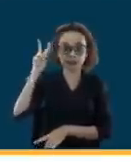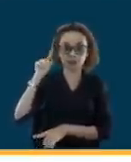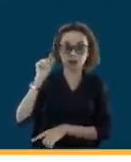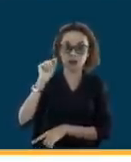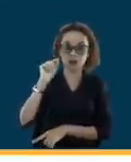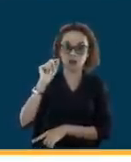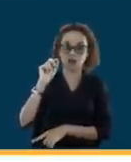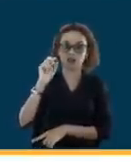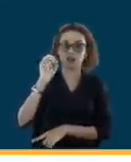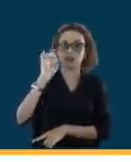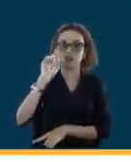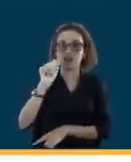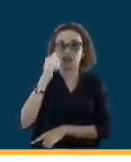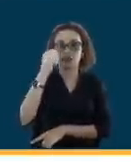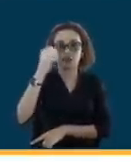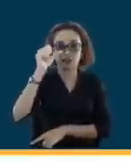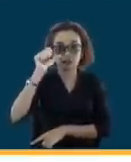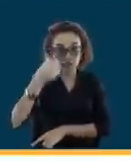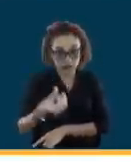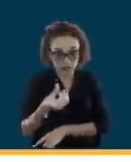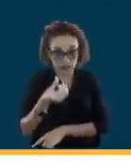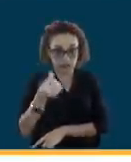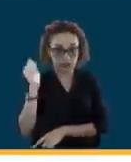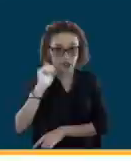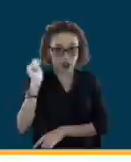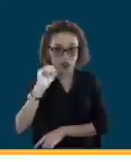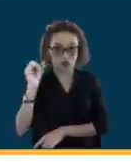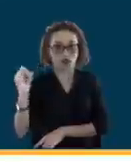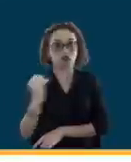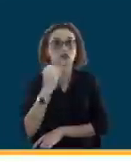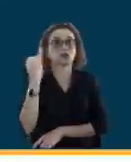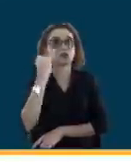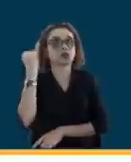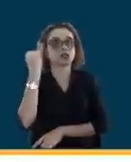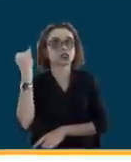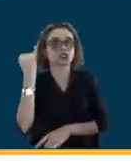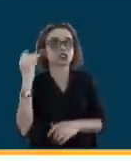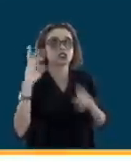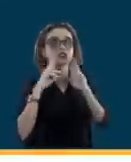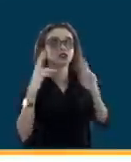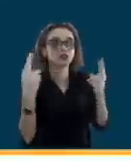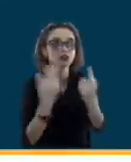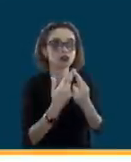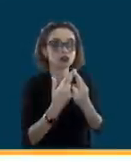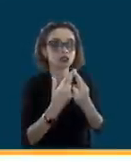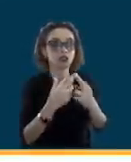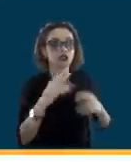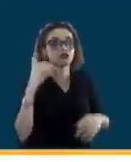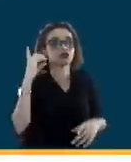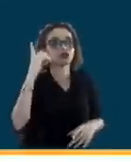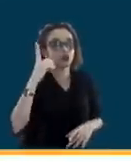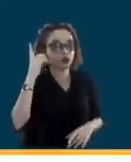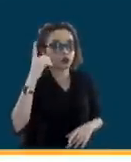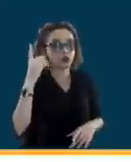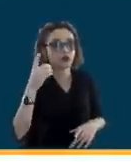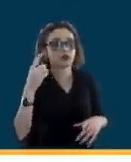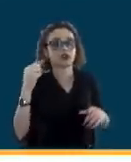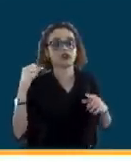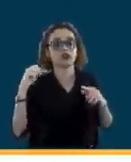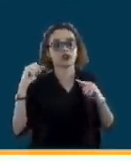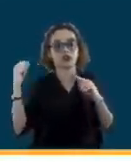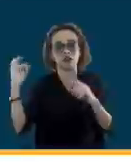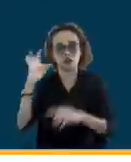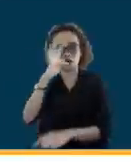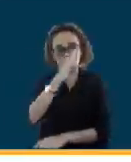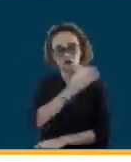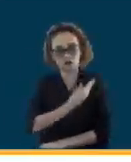essa semana uma importante audiência pública, onde a Câmara dos Deputados vai convocar também, não só as entidades, mas também o governo federal,